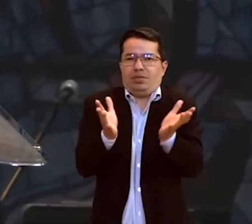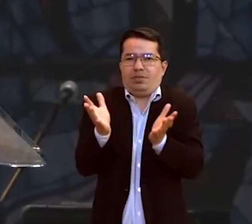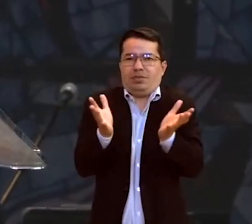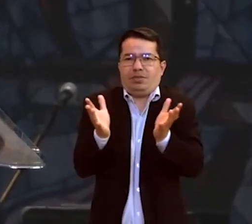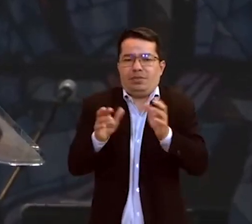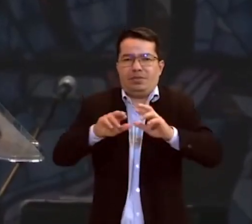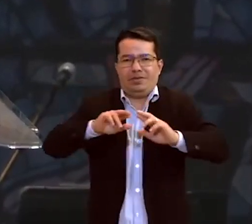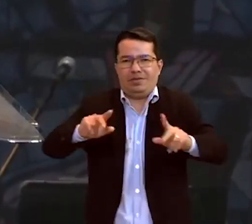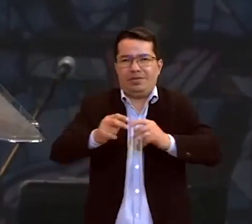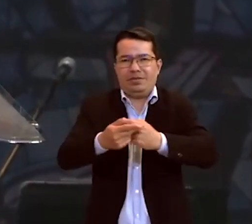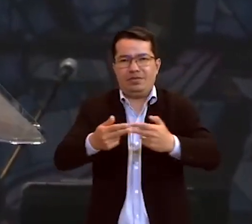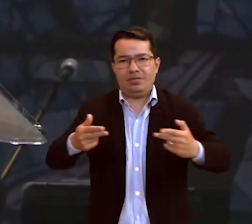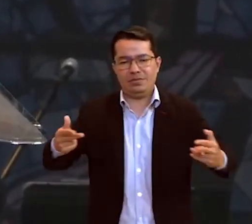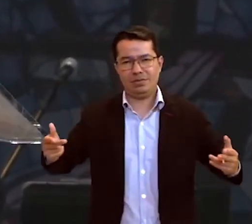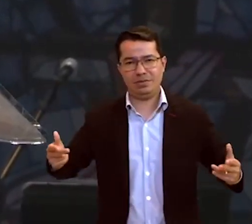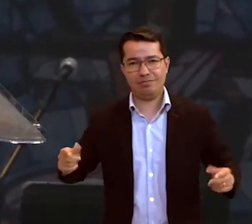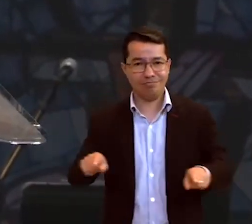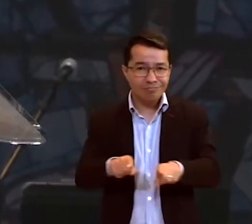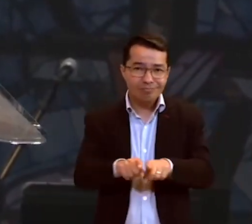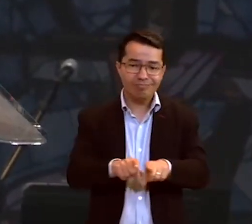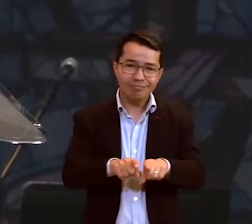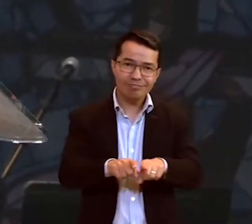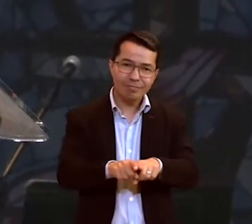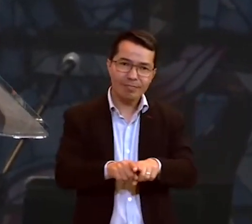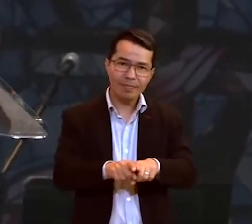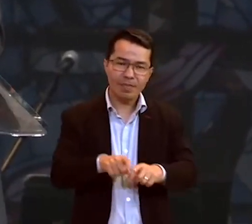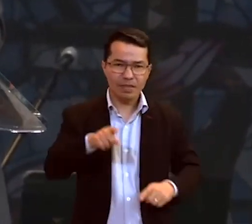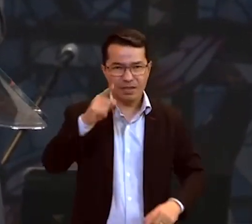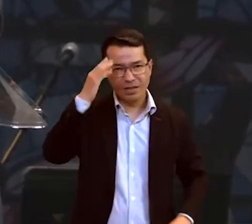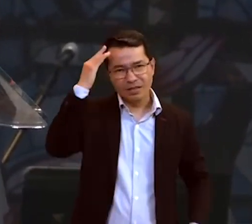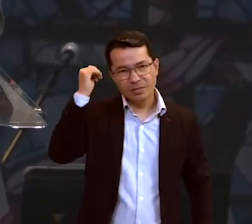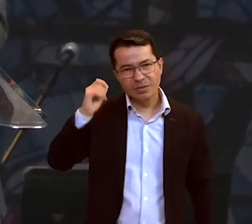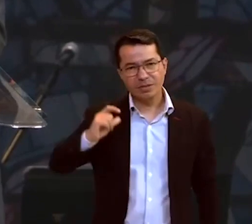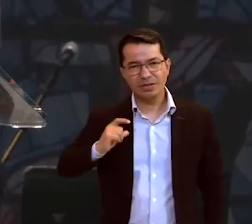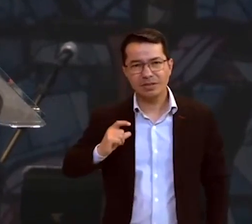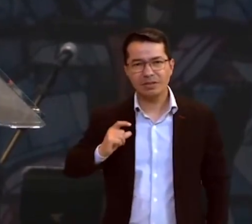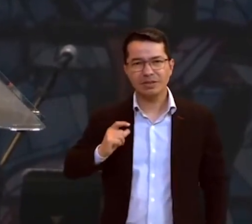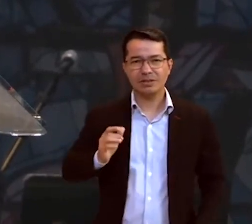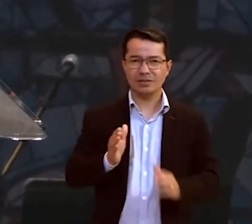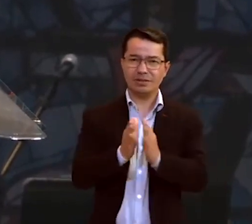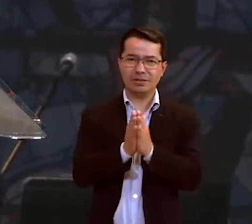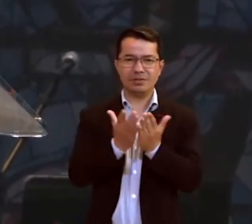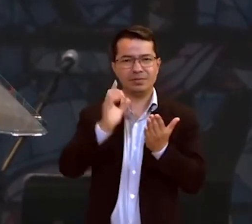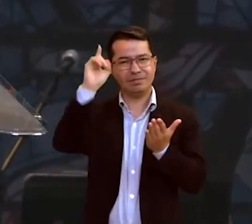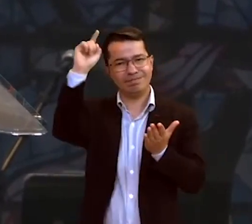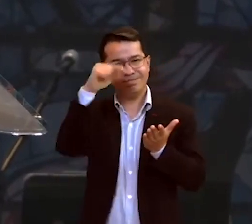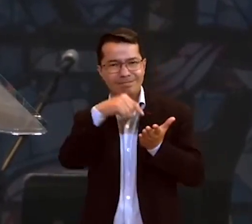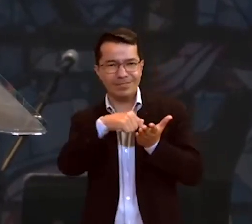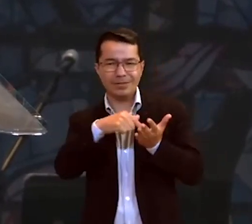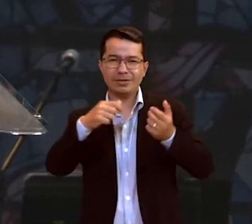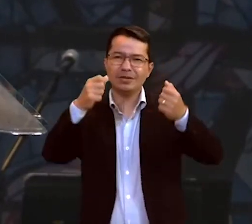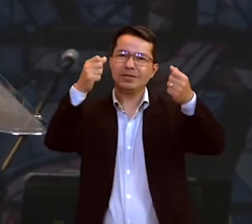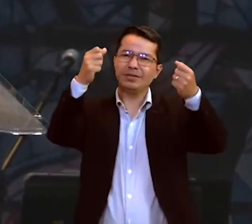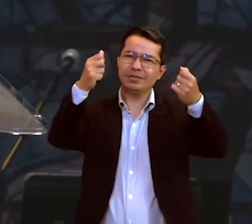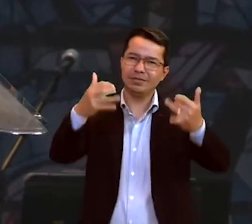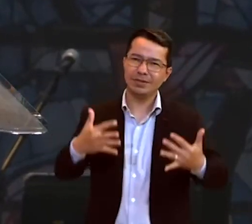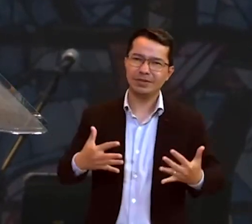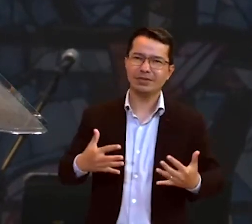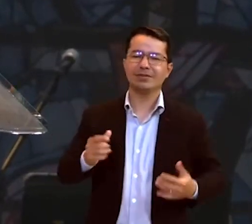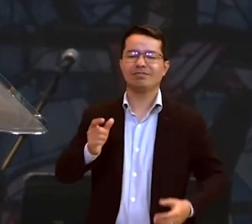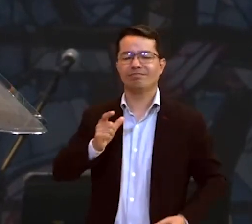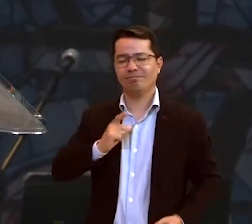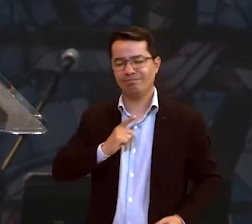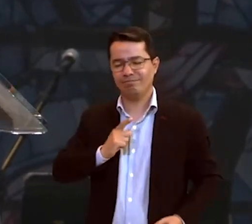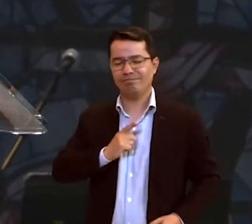tomando minha vida e cura, porque a palavra de Deus vai dizer que há cura. Queridos, Deus